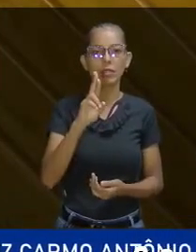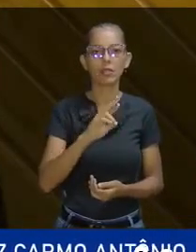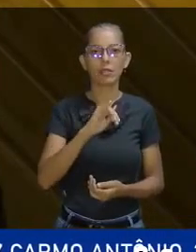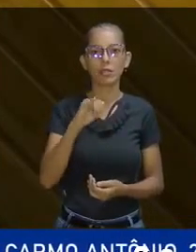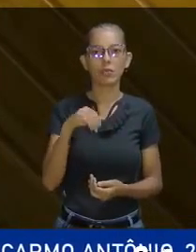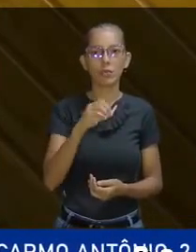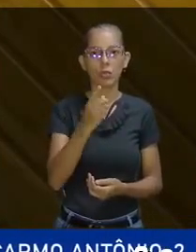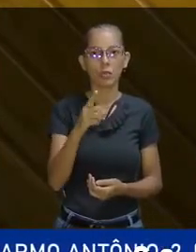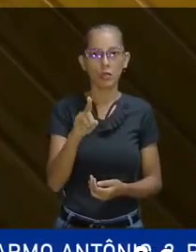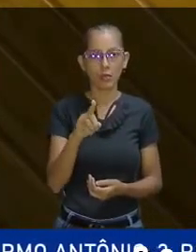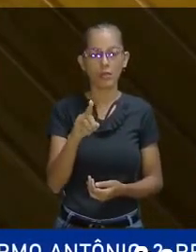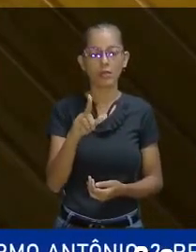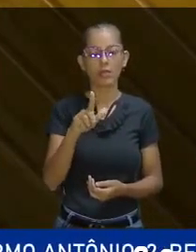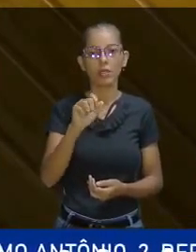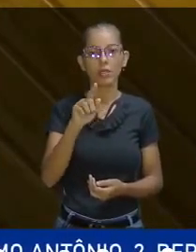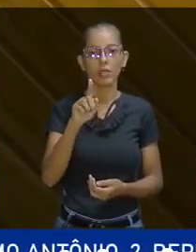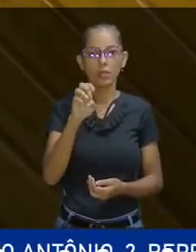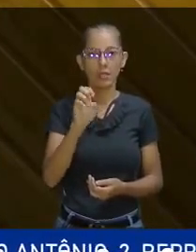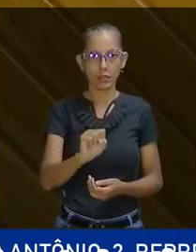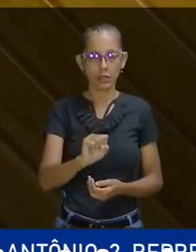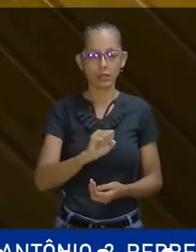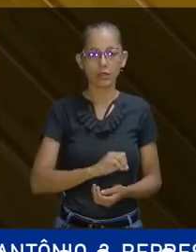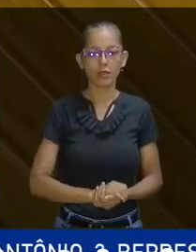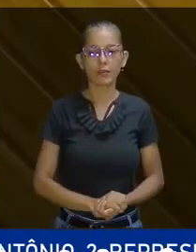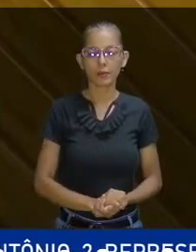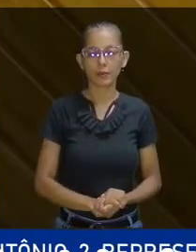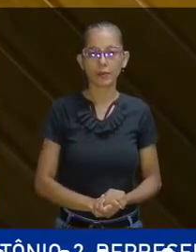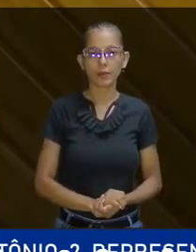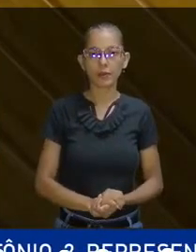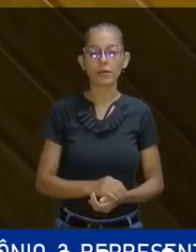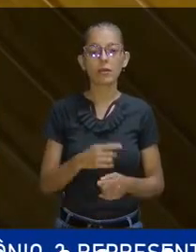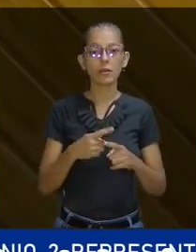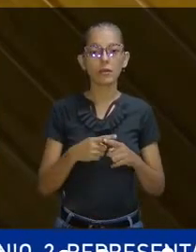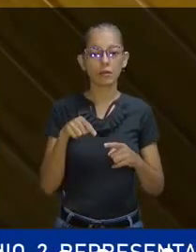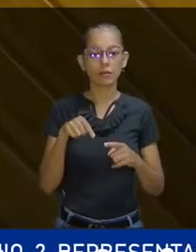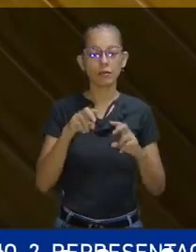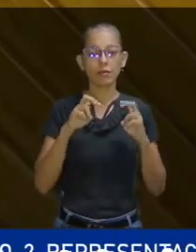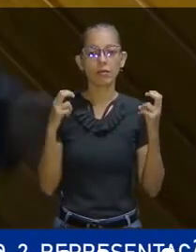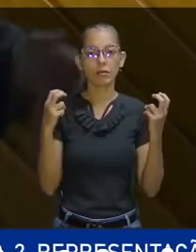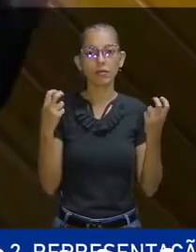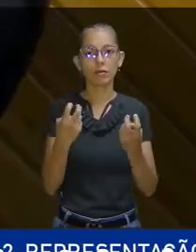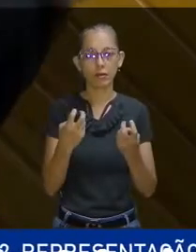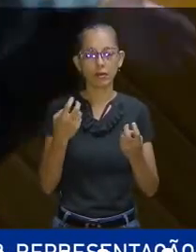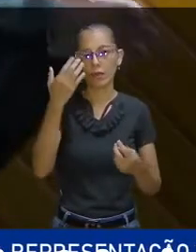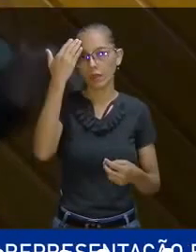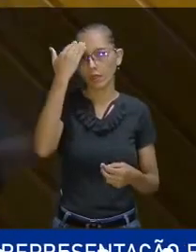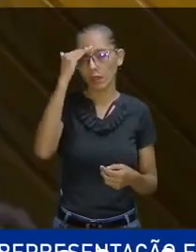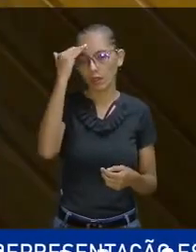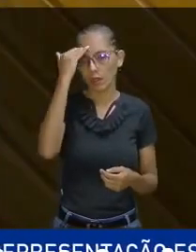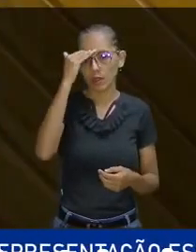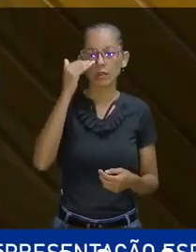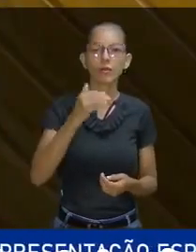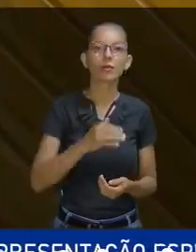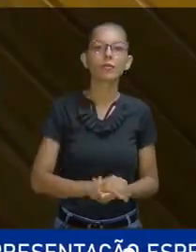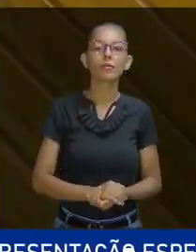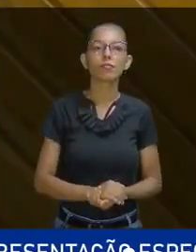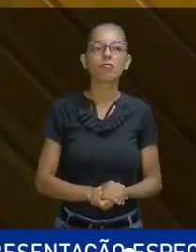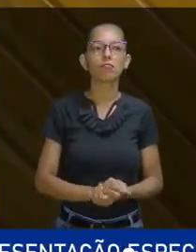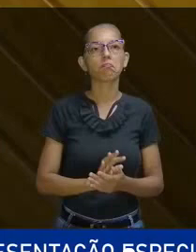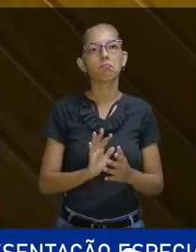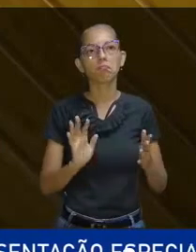qual justamente esse egrégio corte entendeu que, pelo fato de não existir decisão